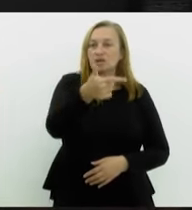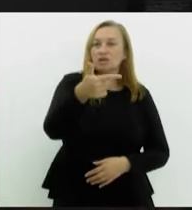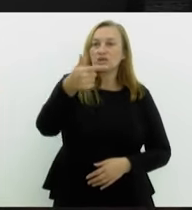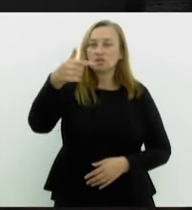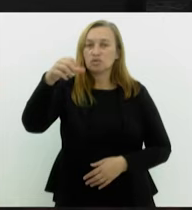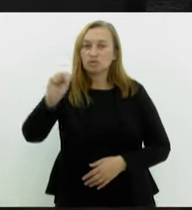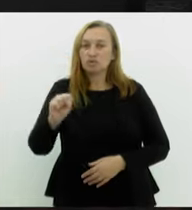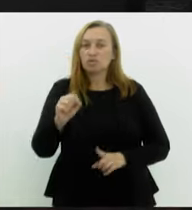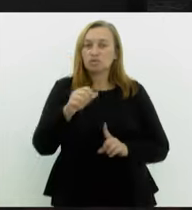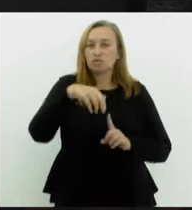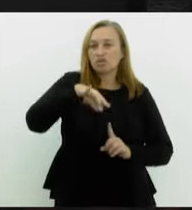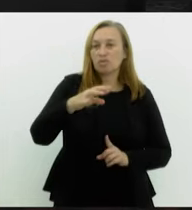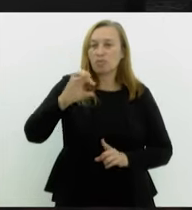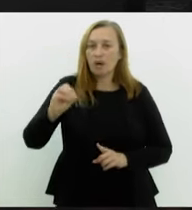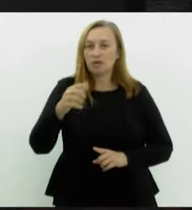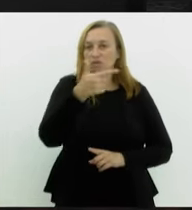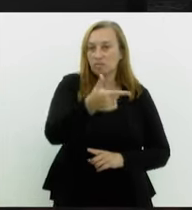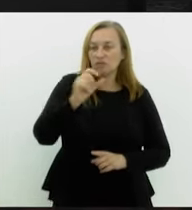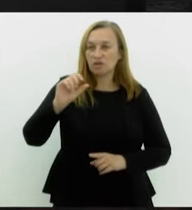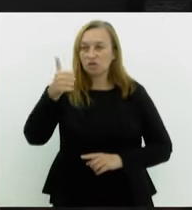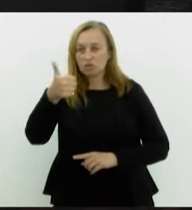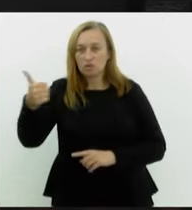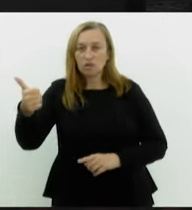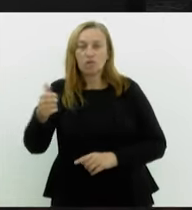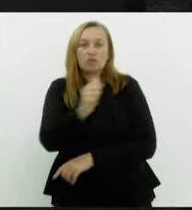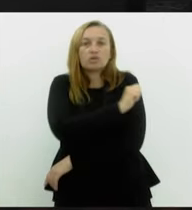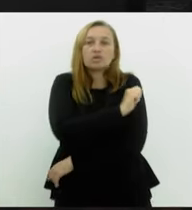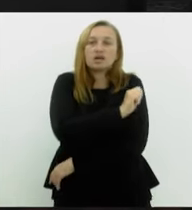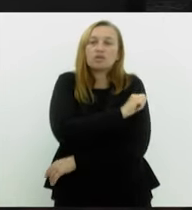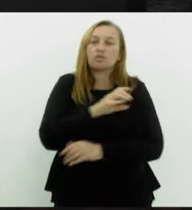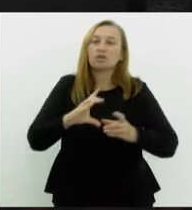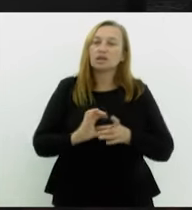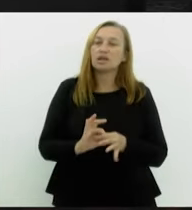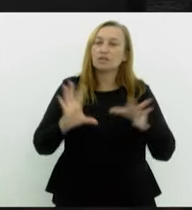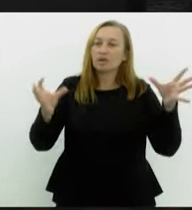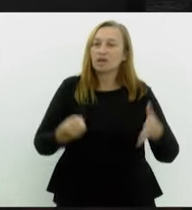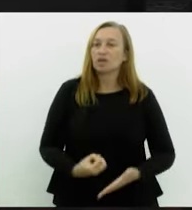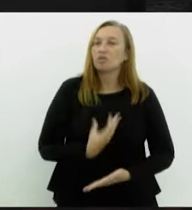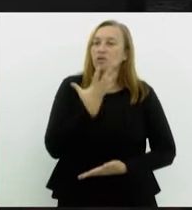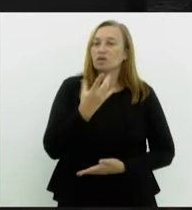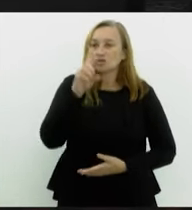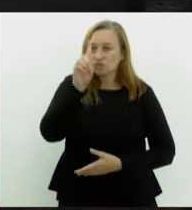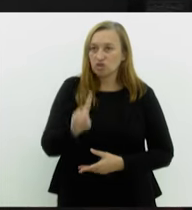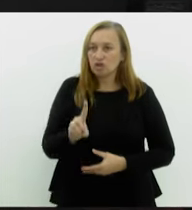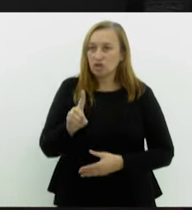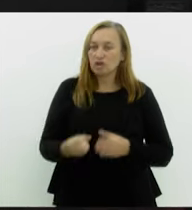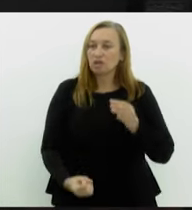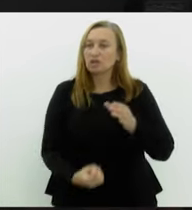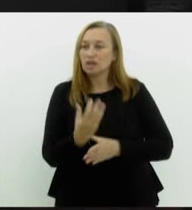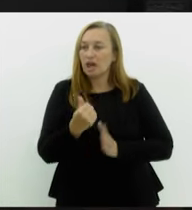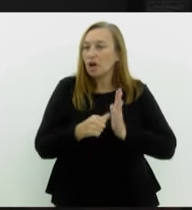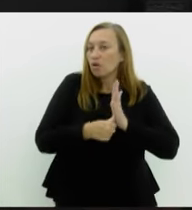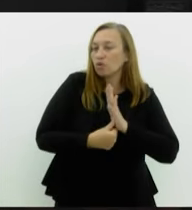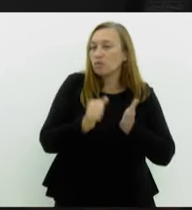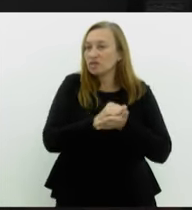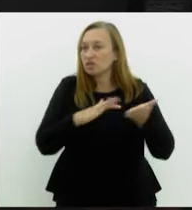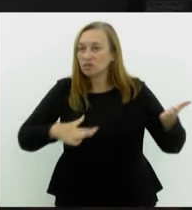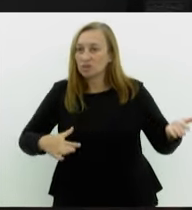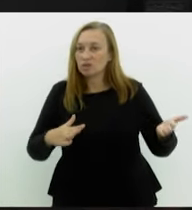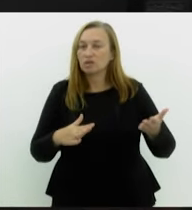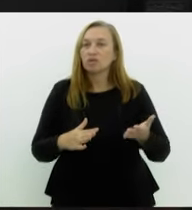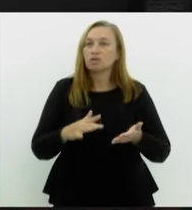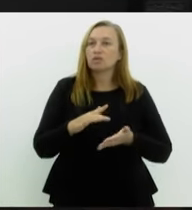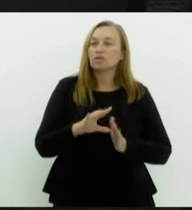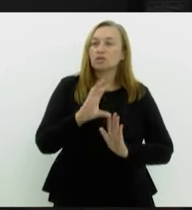de 21, para permitir aos estudantes liberdade poética e o direito de criar clubes de atividades